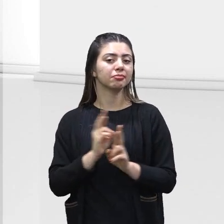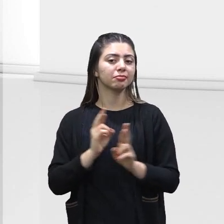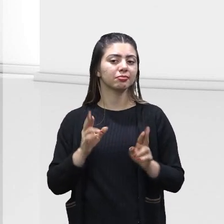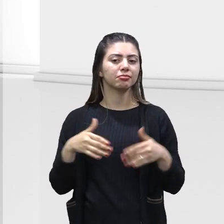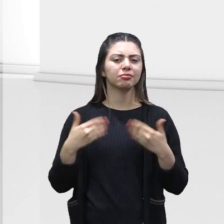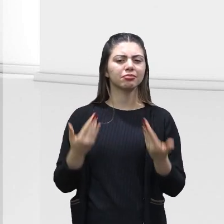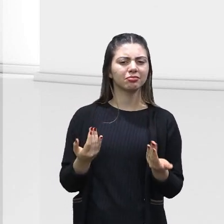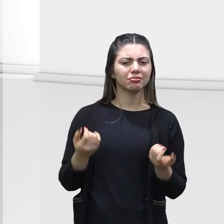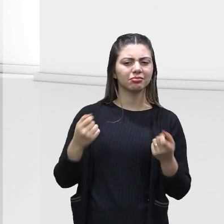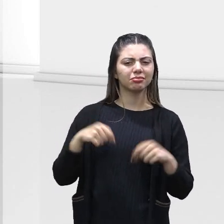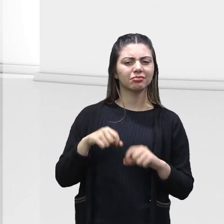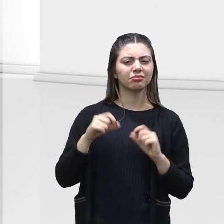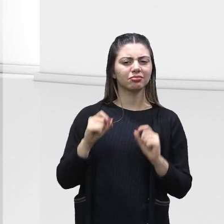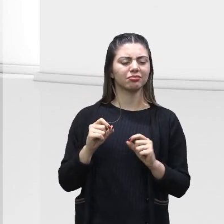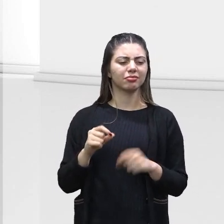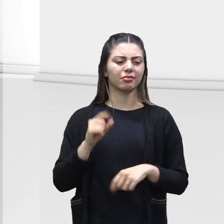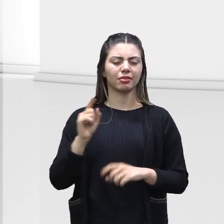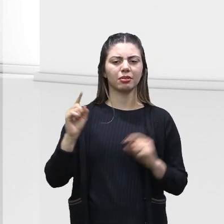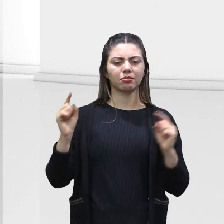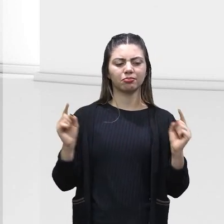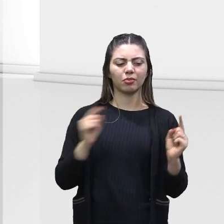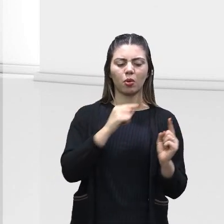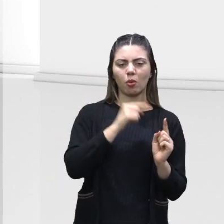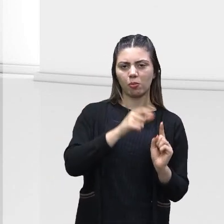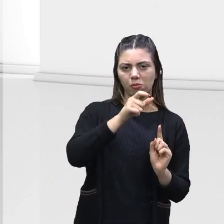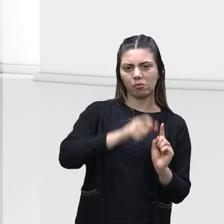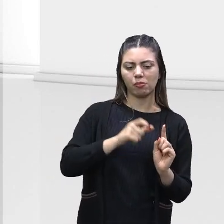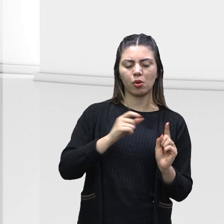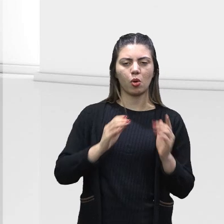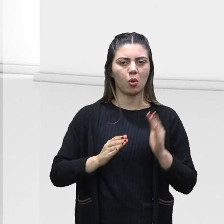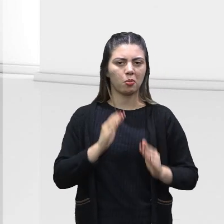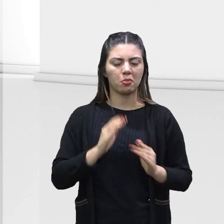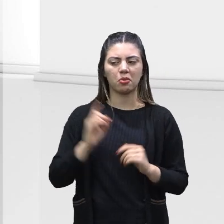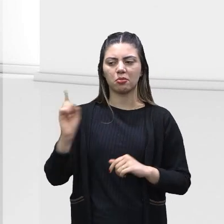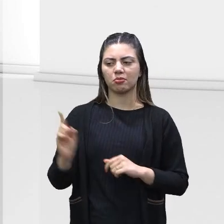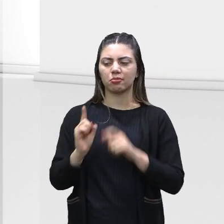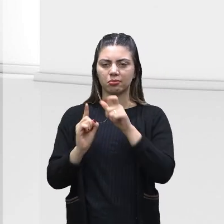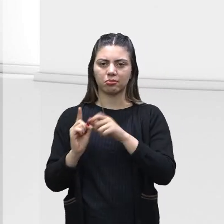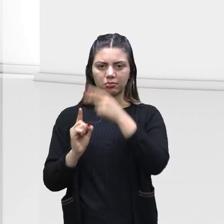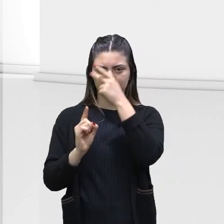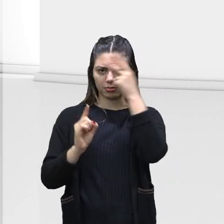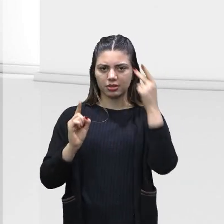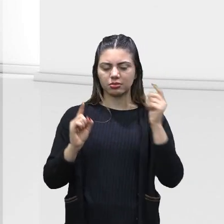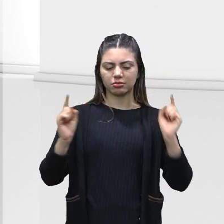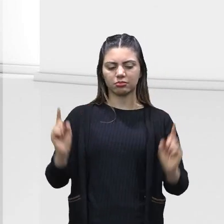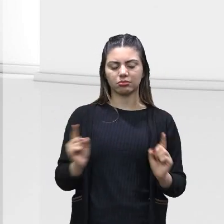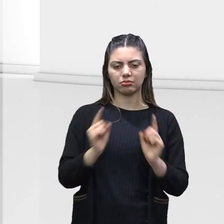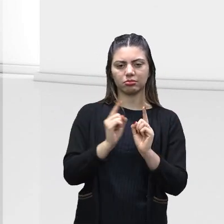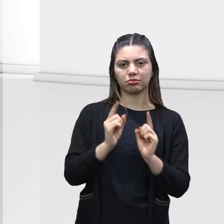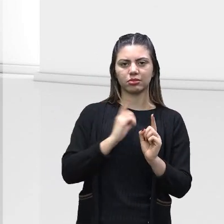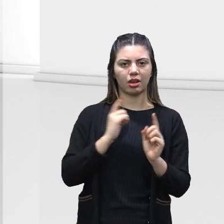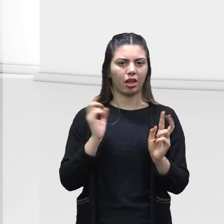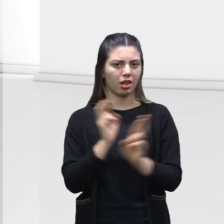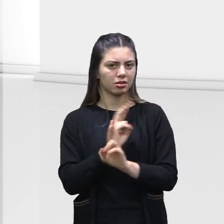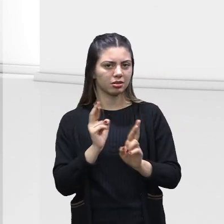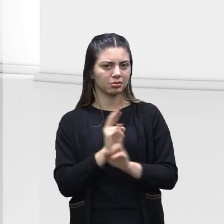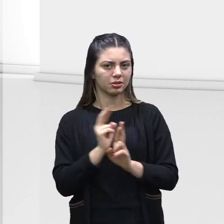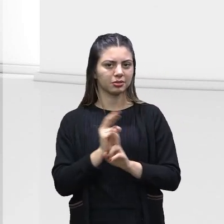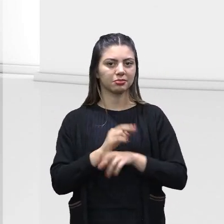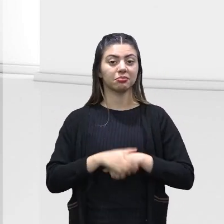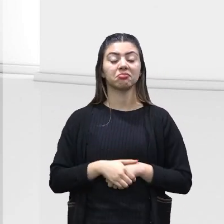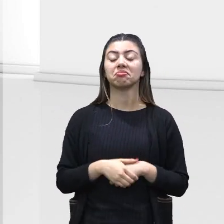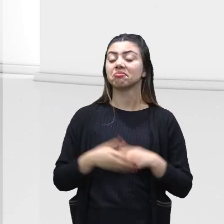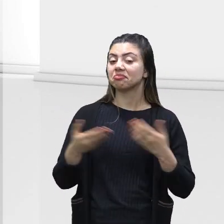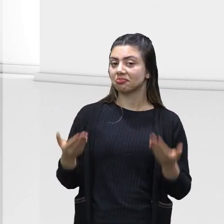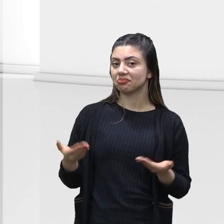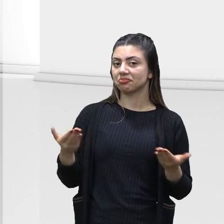robôs podem ter relacionamentos com os humanos? Será que isso é possível? Será que isso está ocorrendo no nosso dia a dia? Então, hoje nós vamos